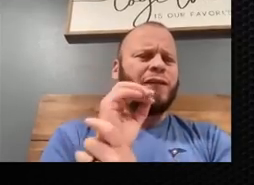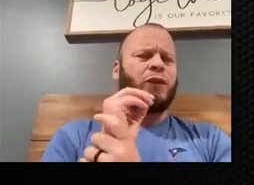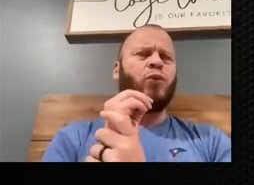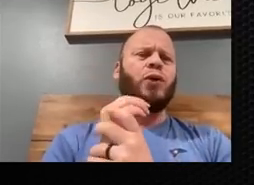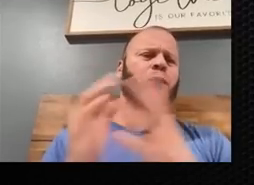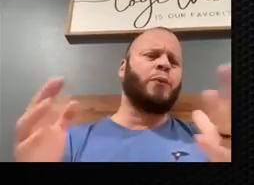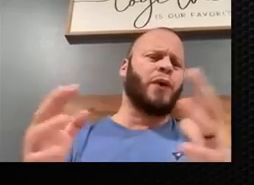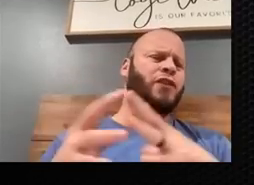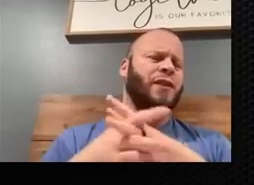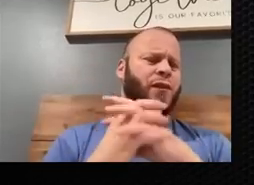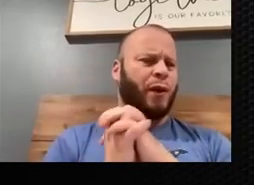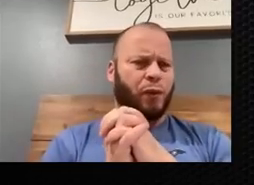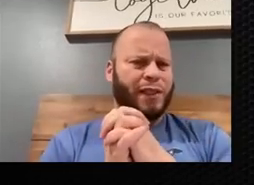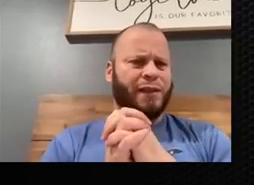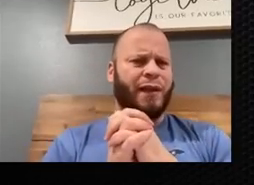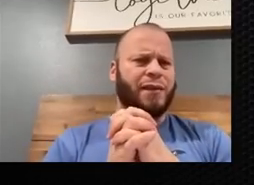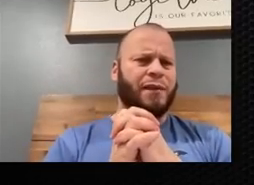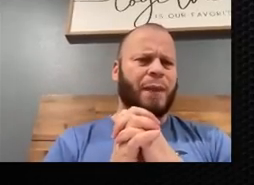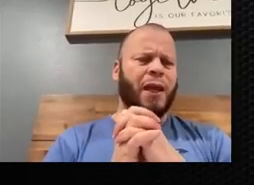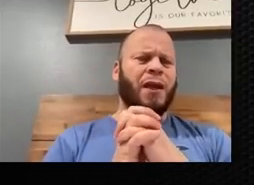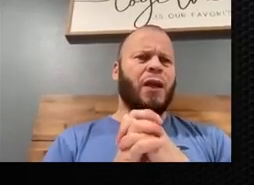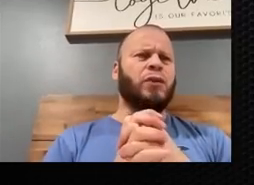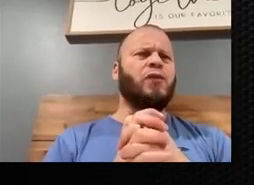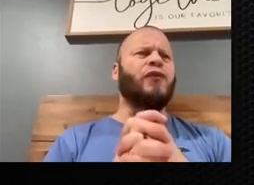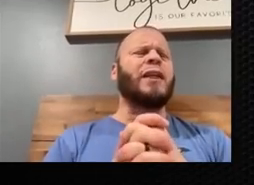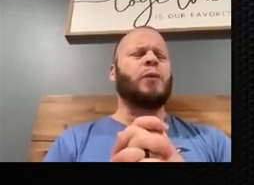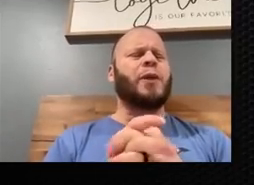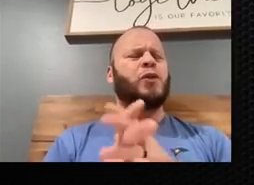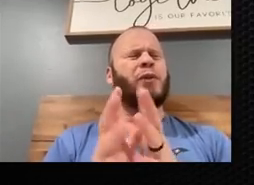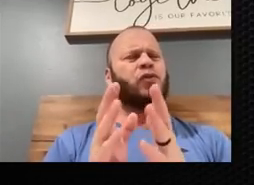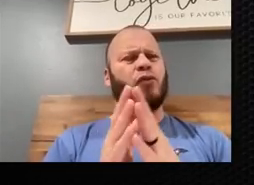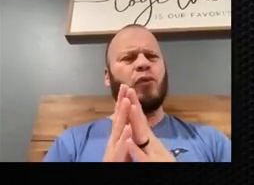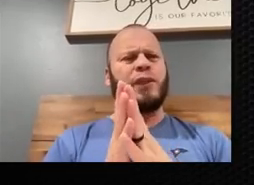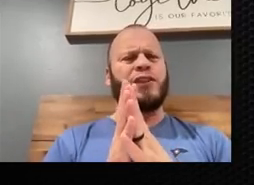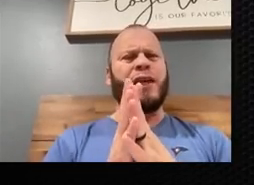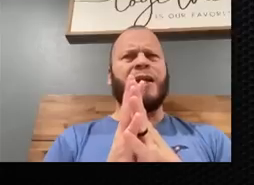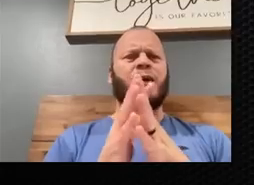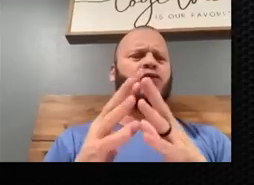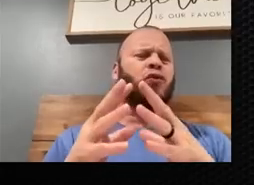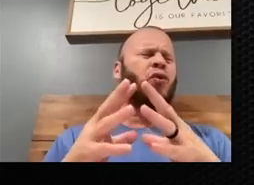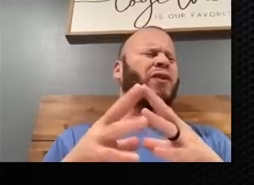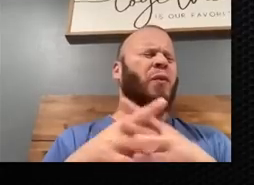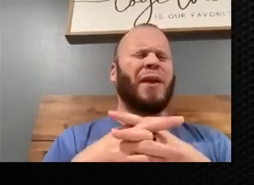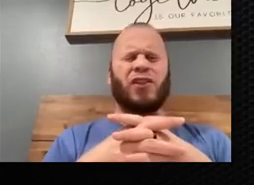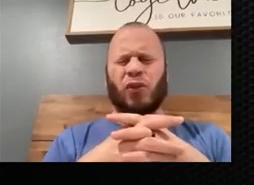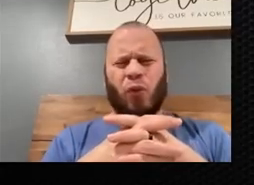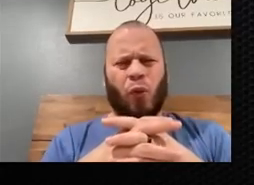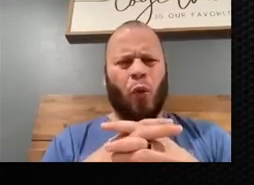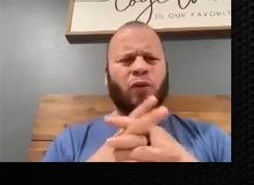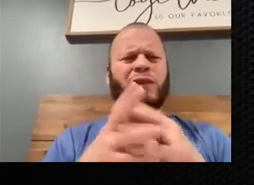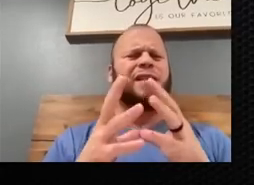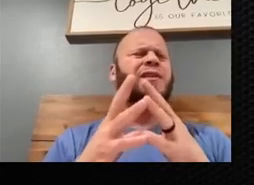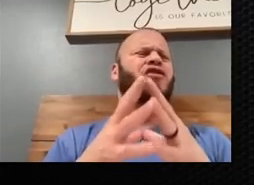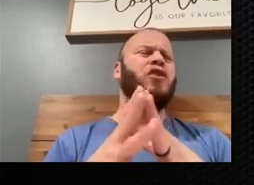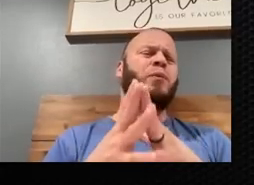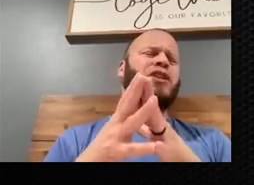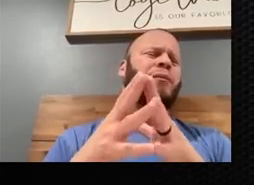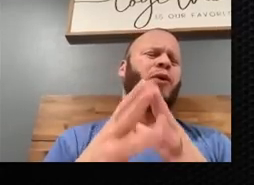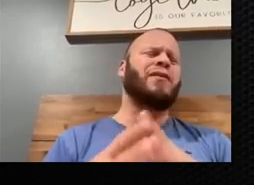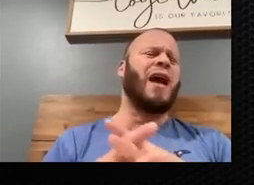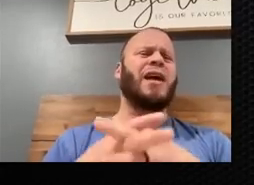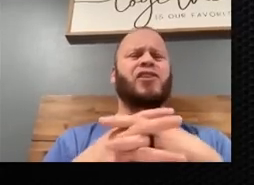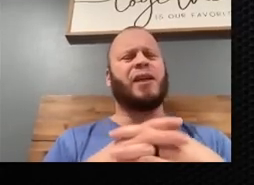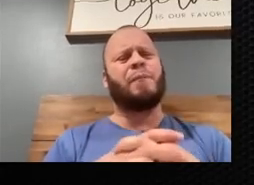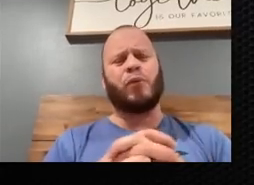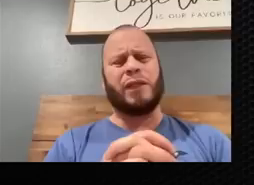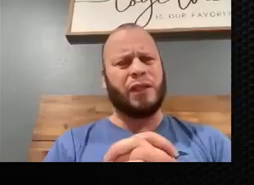conservador, não pode fazer uma coisa dessa. Eu tenho falado para as pessoas que eu sou totalmente contra esse tipo de